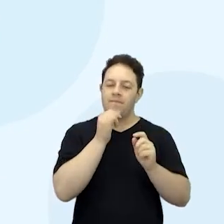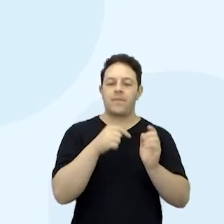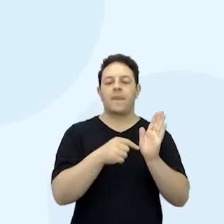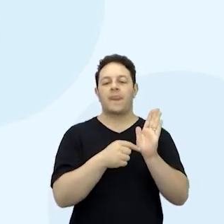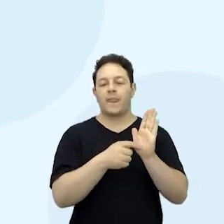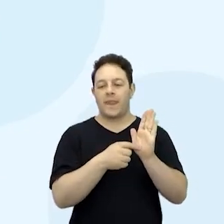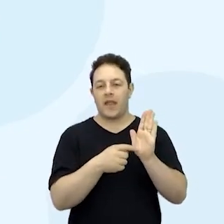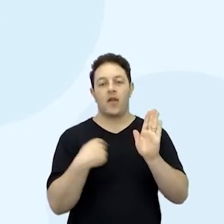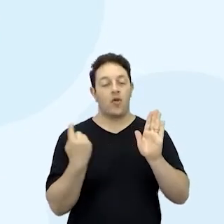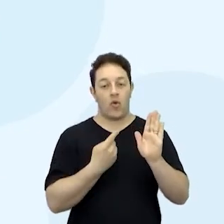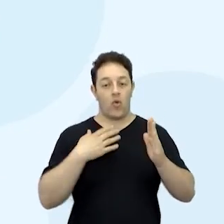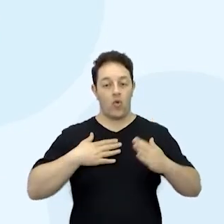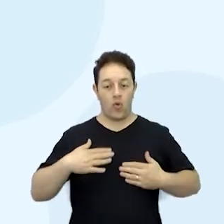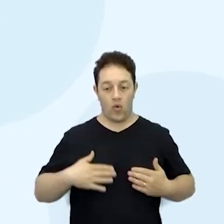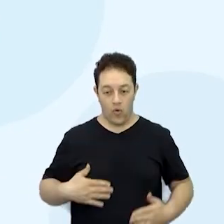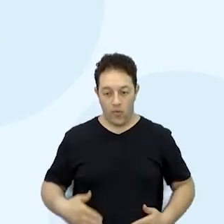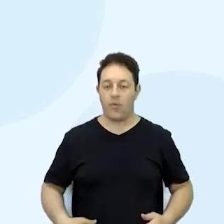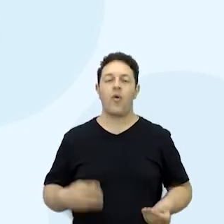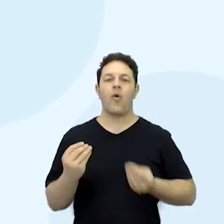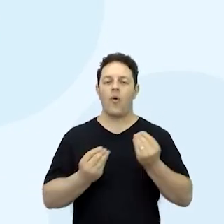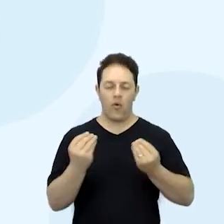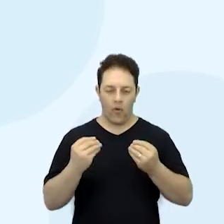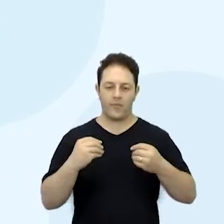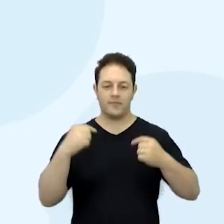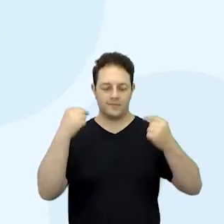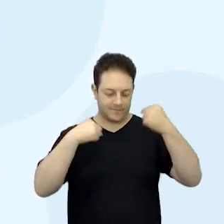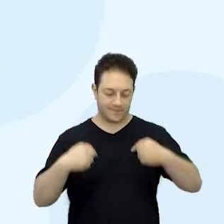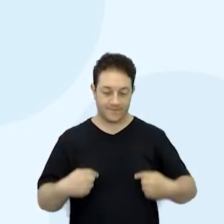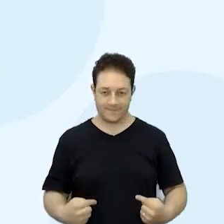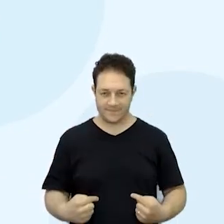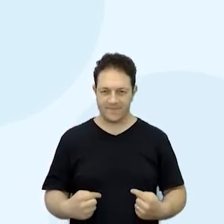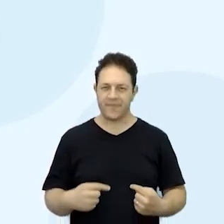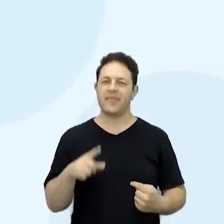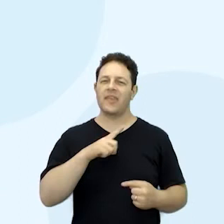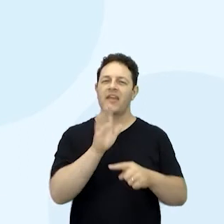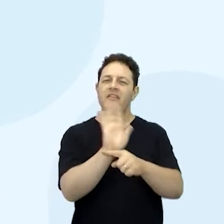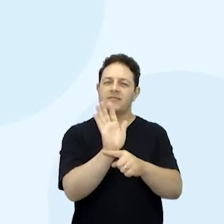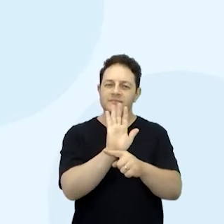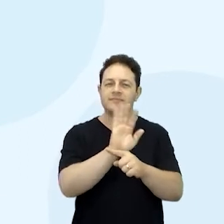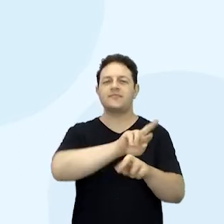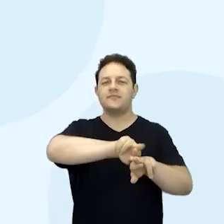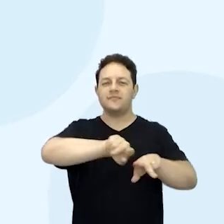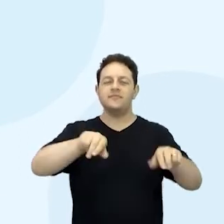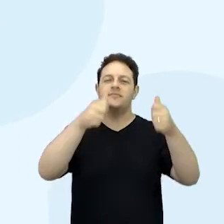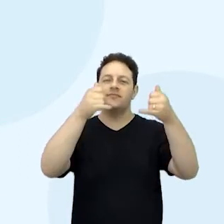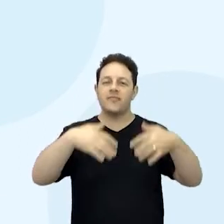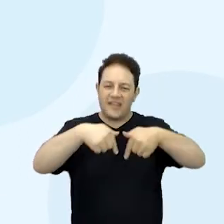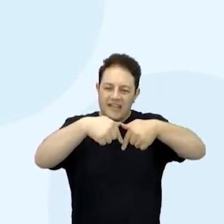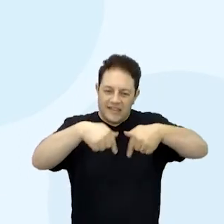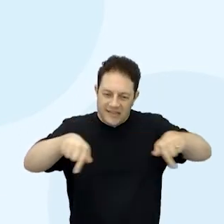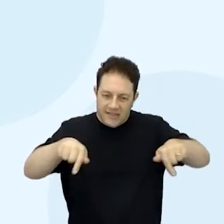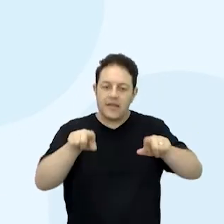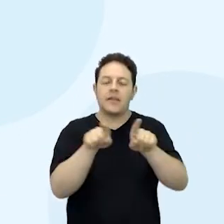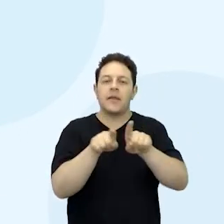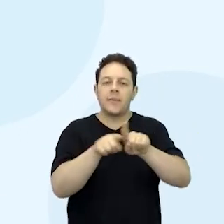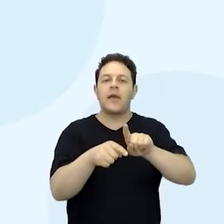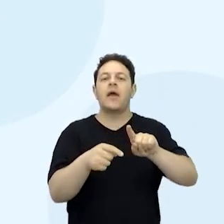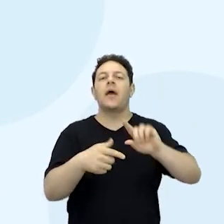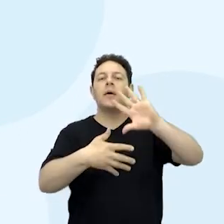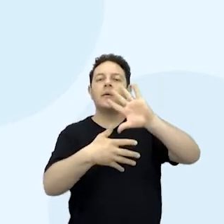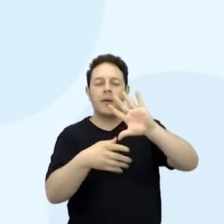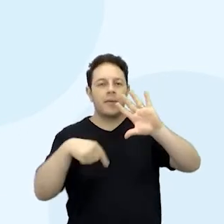composição do nosso corpo então a gente viu um vídeo a respeito dos elementos químicos um mapa mental